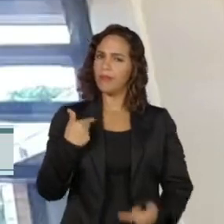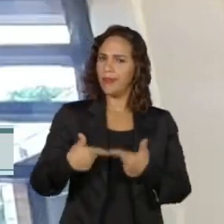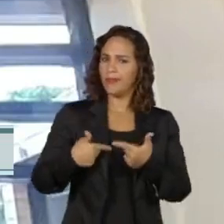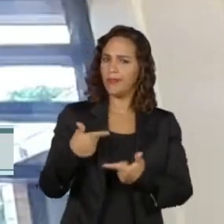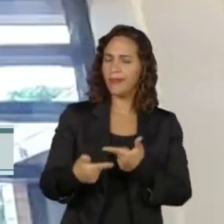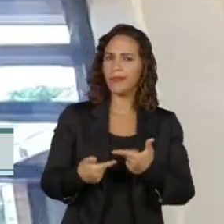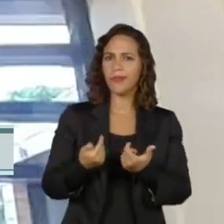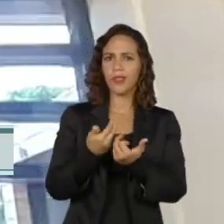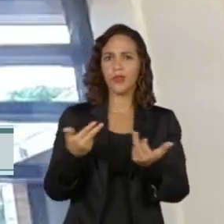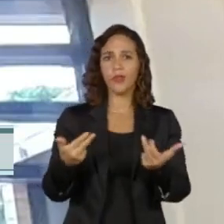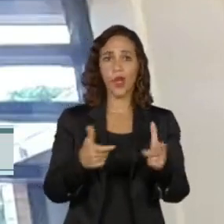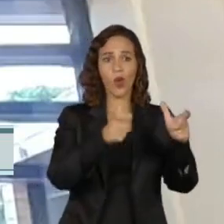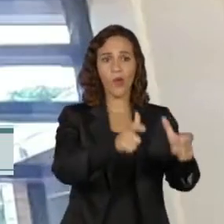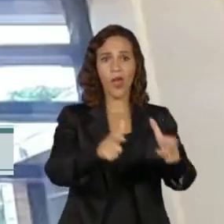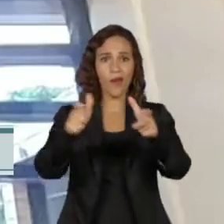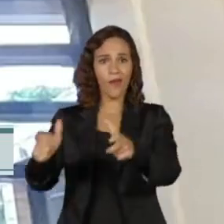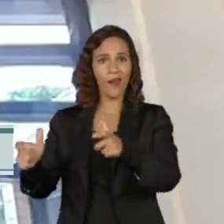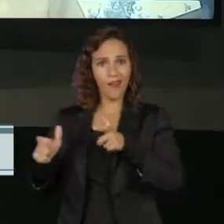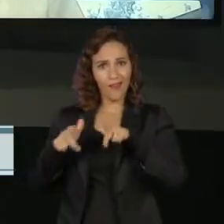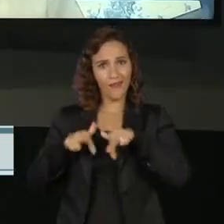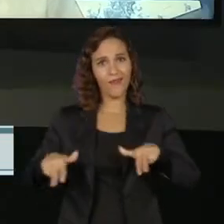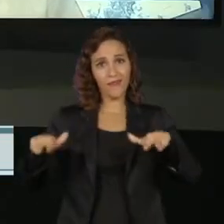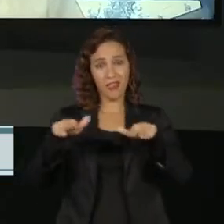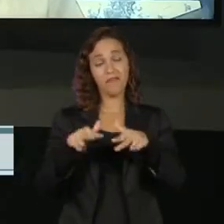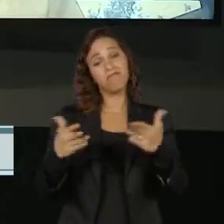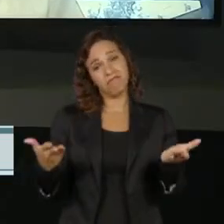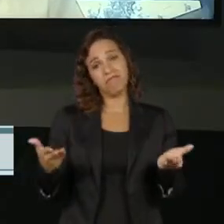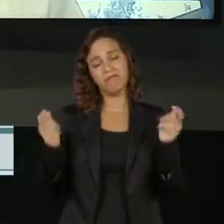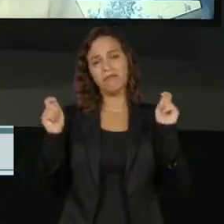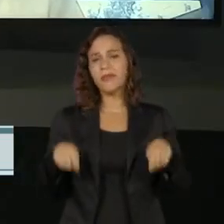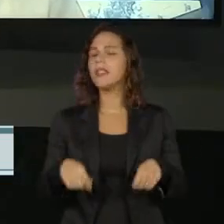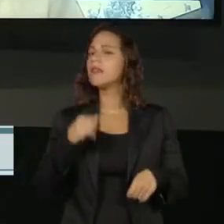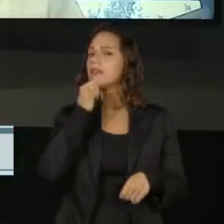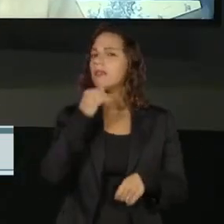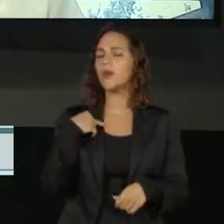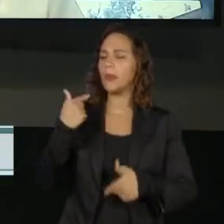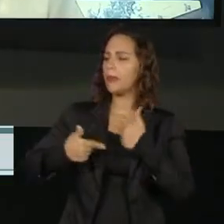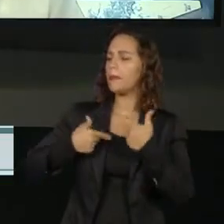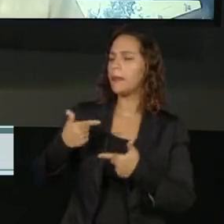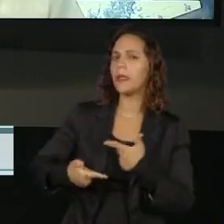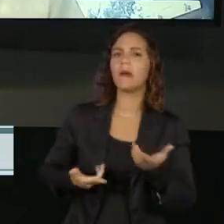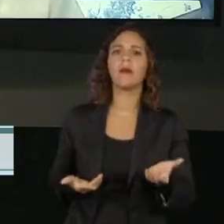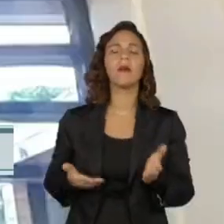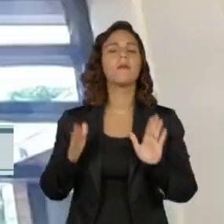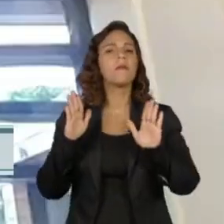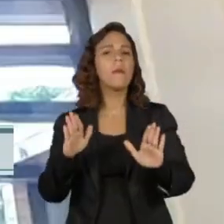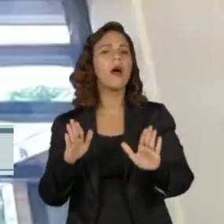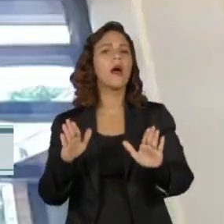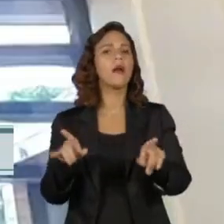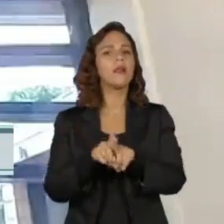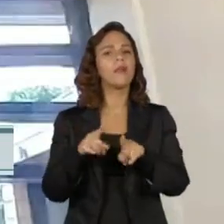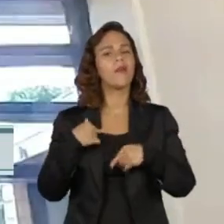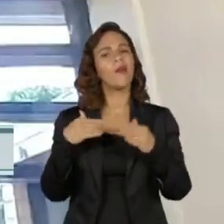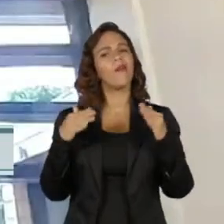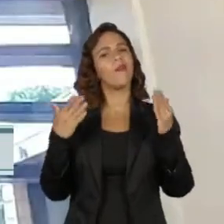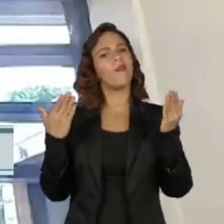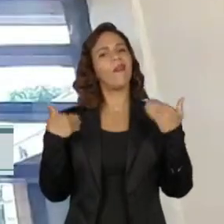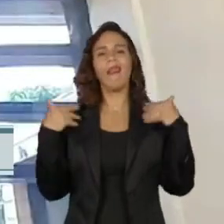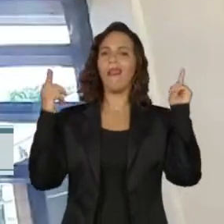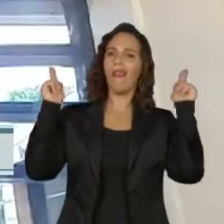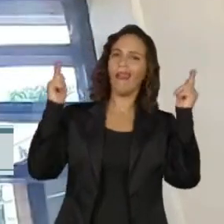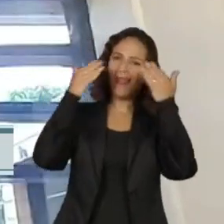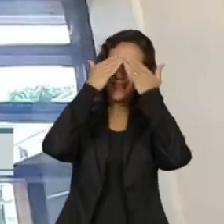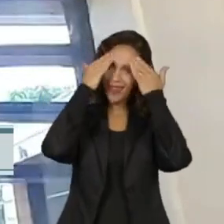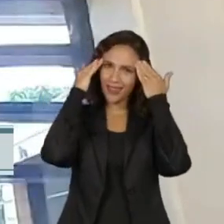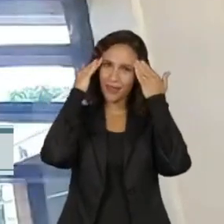atividades e elas se desenvolvem em diversos locais, Então, eu tenho uma rotina de trabalho, mas eu tenho uma rotina também de lazer. E quando